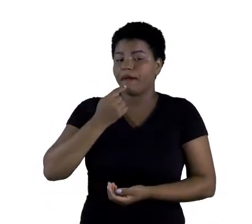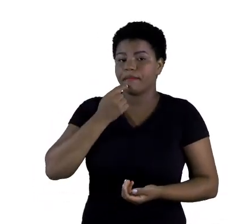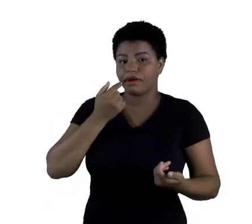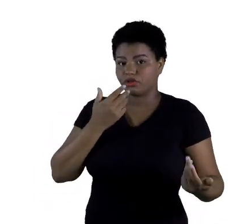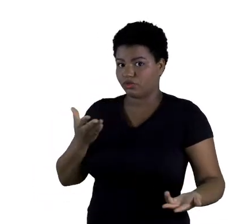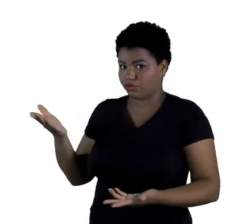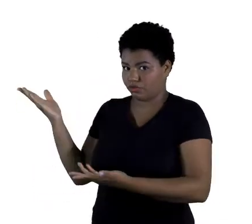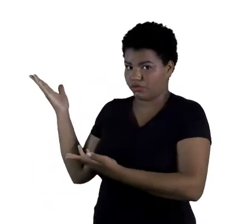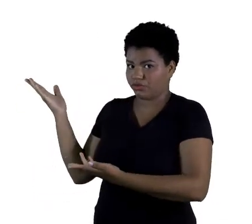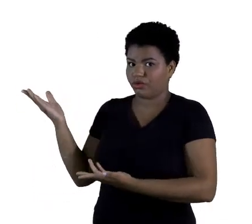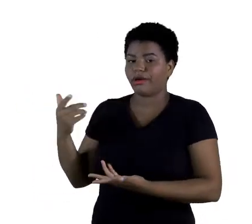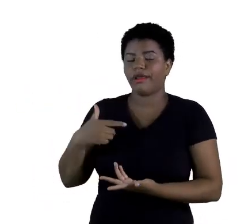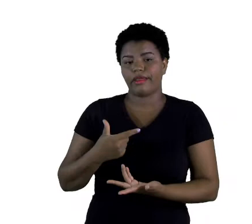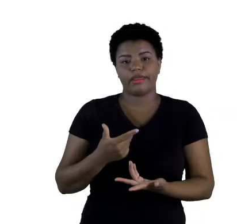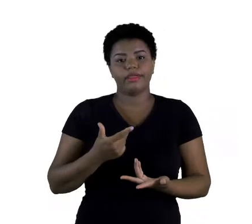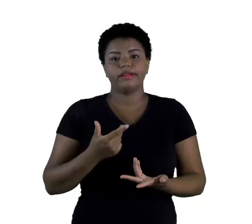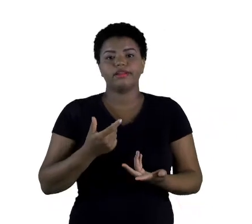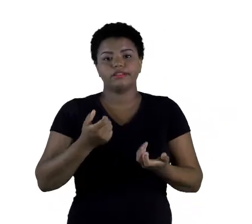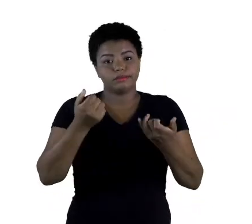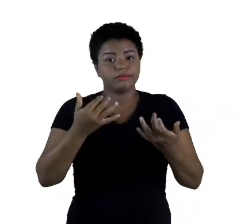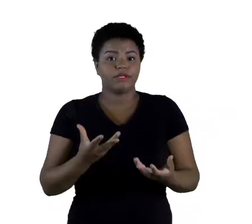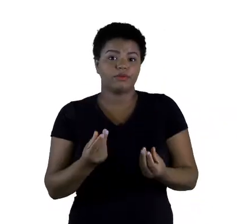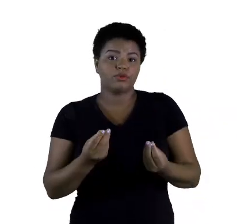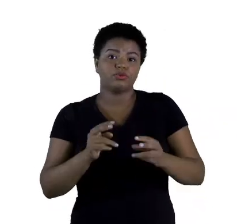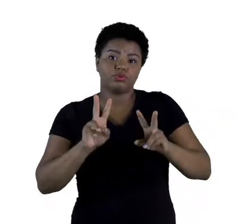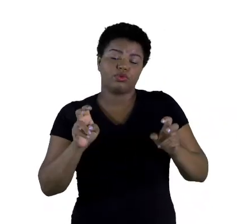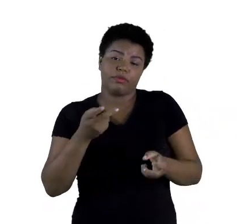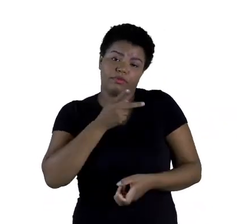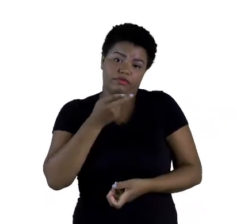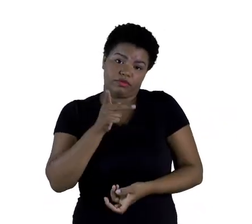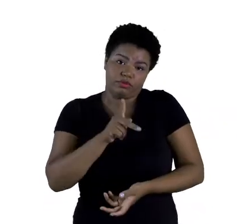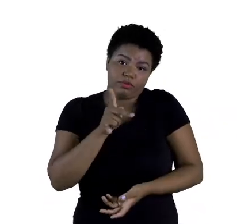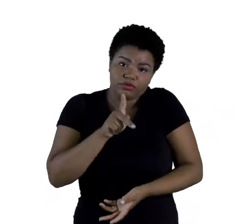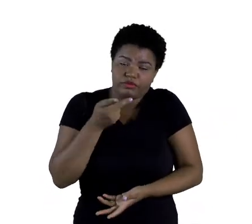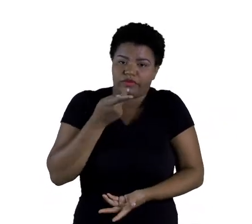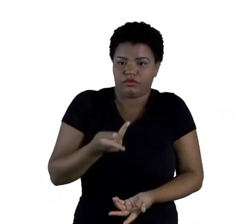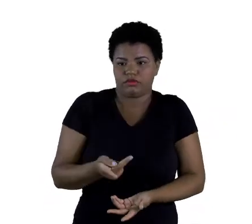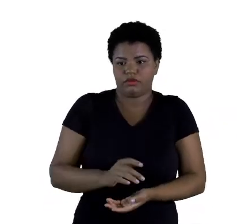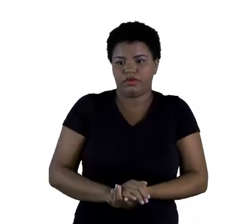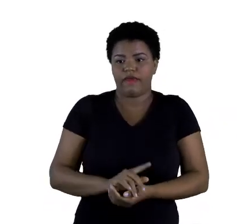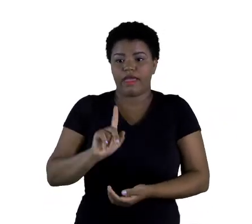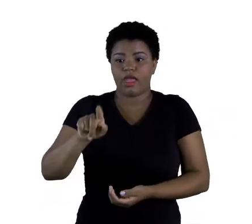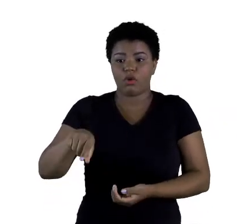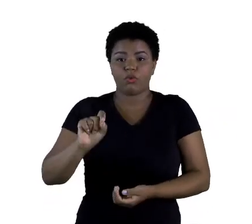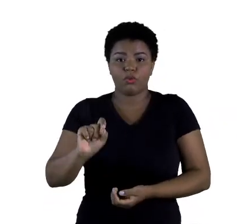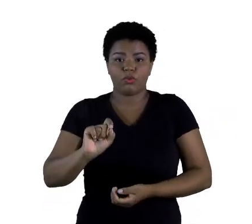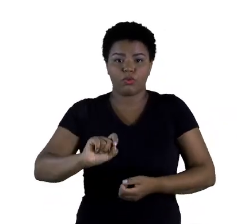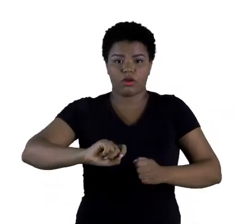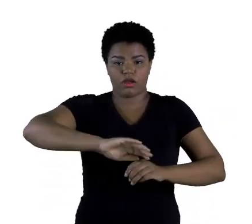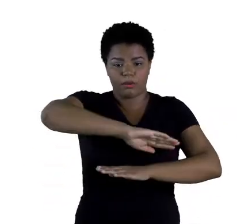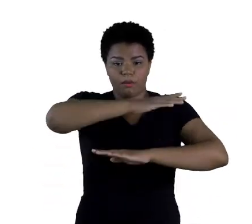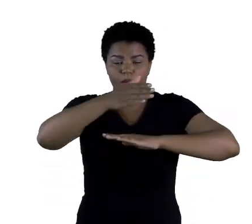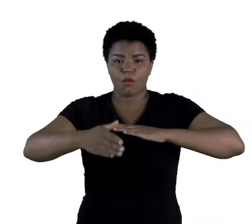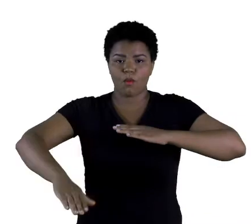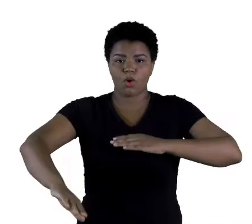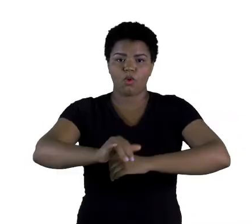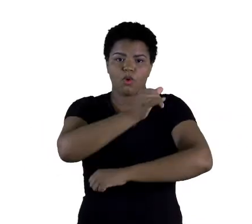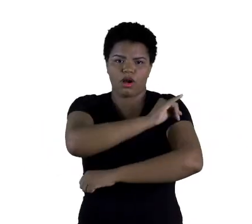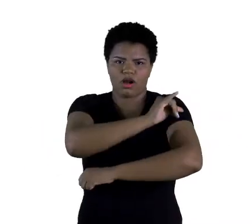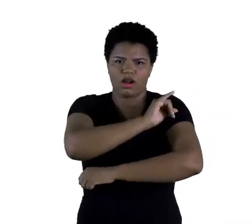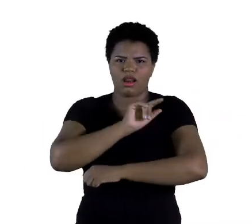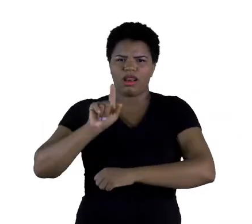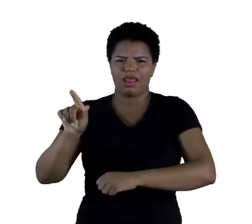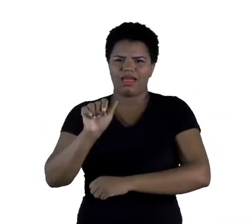professora está falando. É um deslizamento no Morro da Carioca, em Angra dos Reis. Essa notícia ela